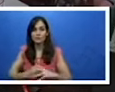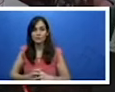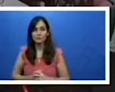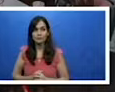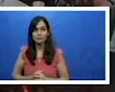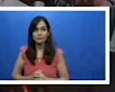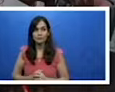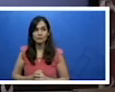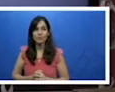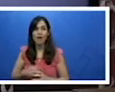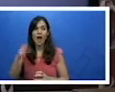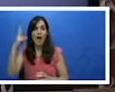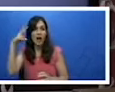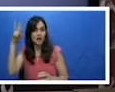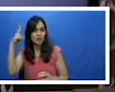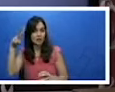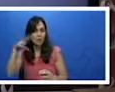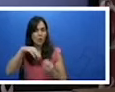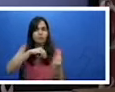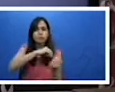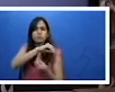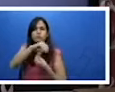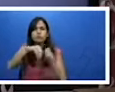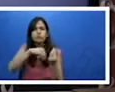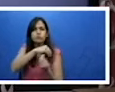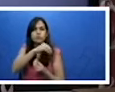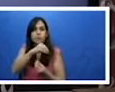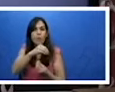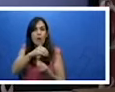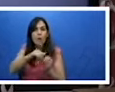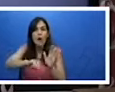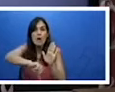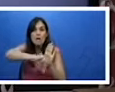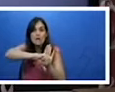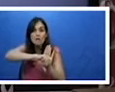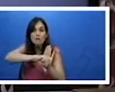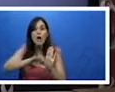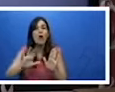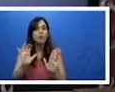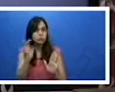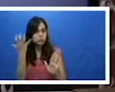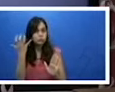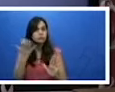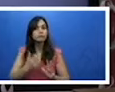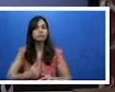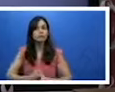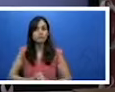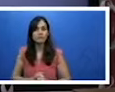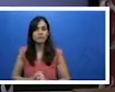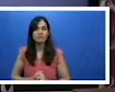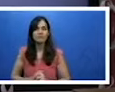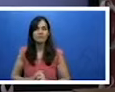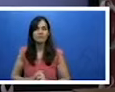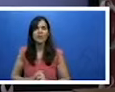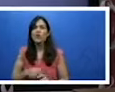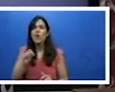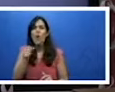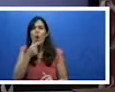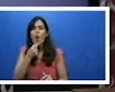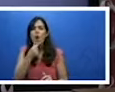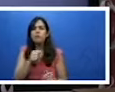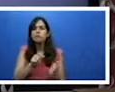A história gira em torno de um crime já ocorrido, cujo autor e cuja motivação